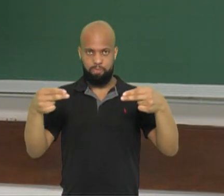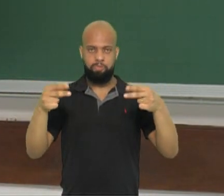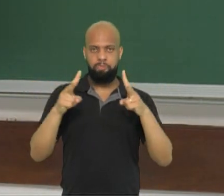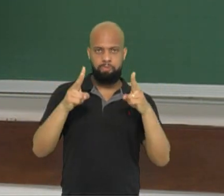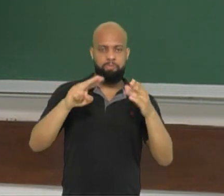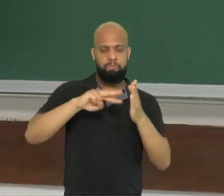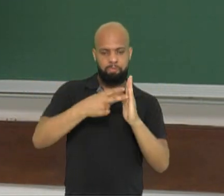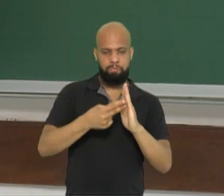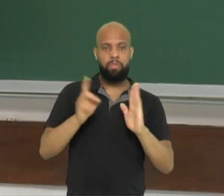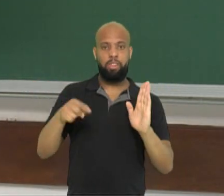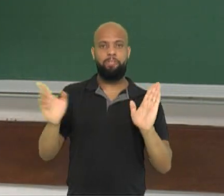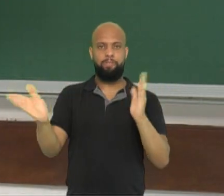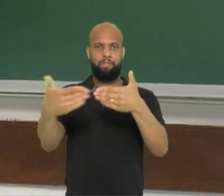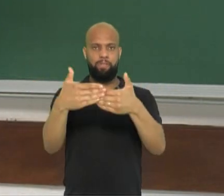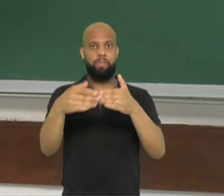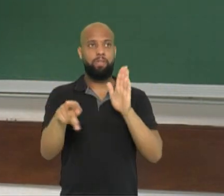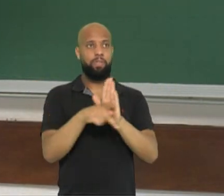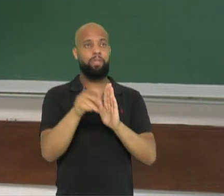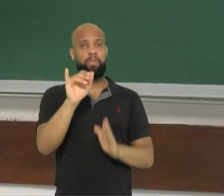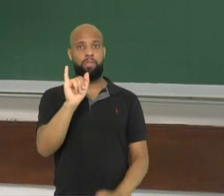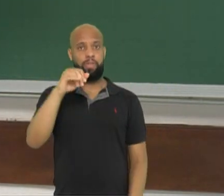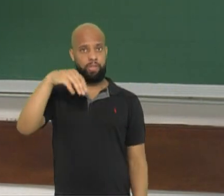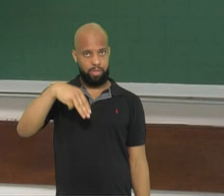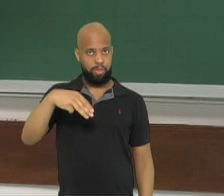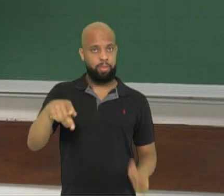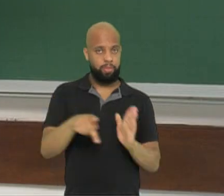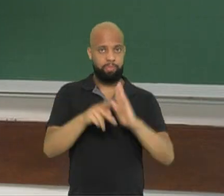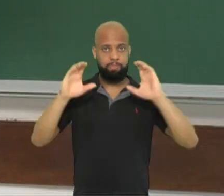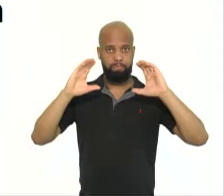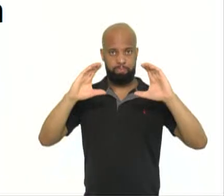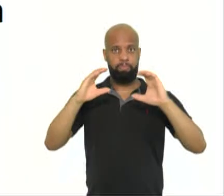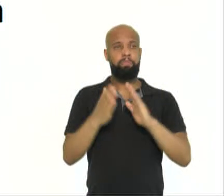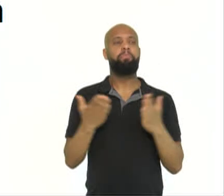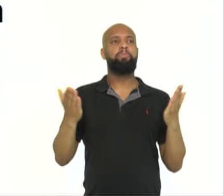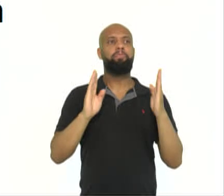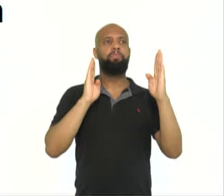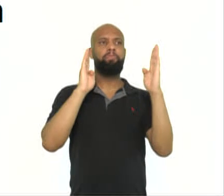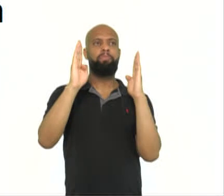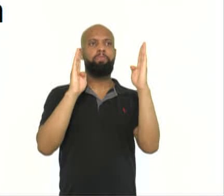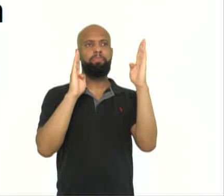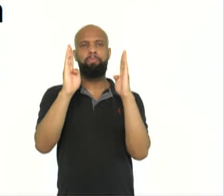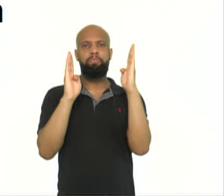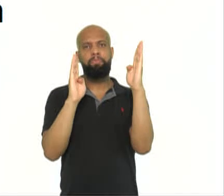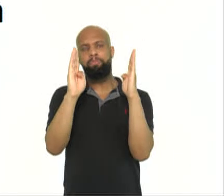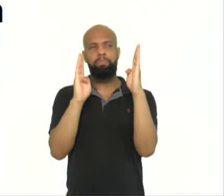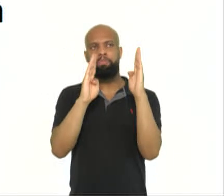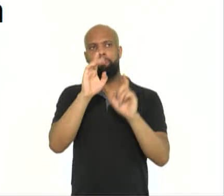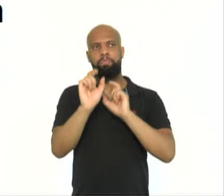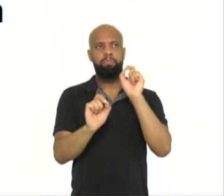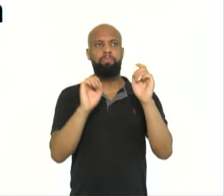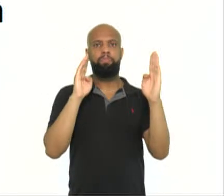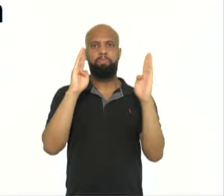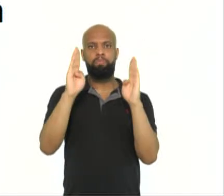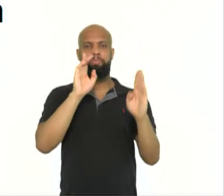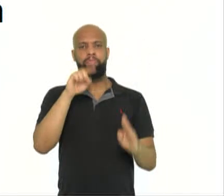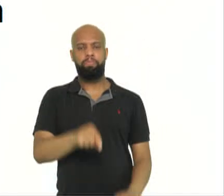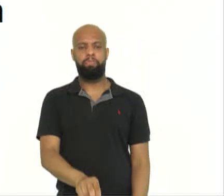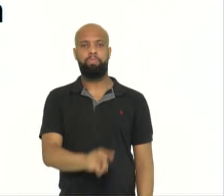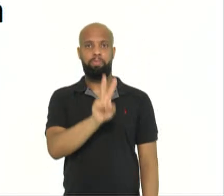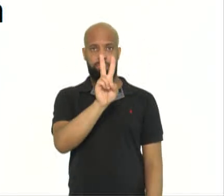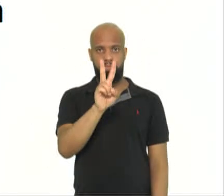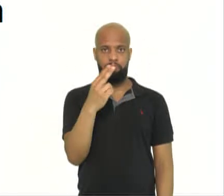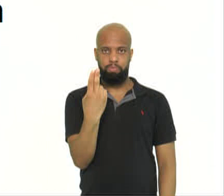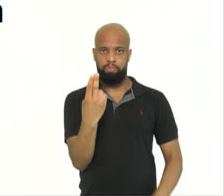-1 e 1. É a parte da imagem da função. O período da função, como eu falei para vocês ali, o período é 2π, então